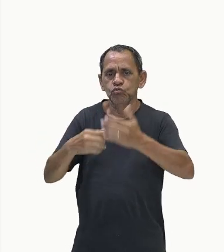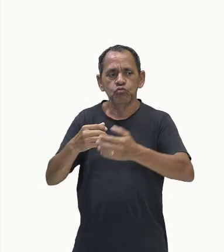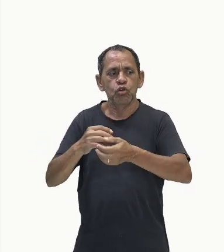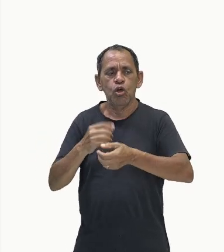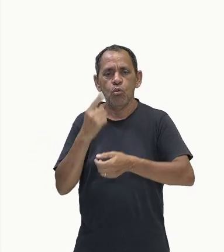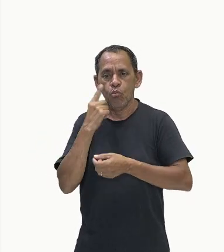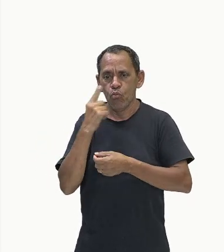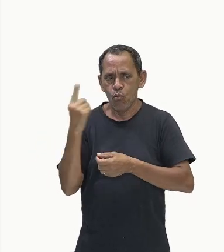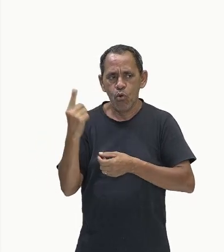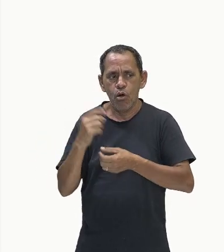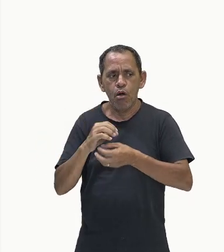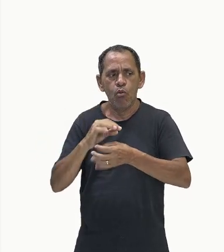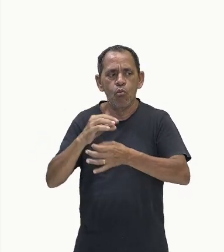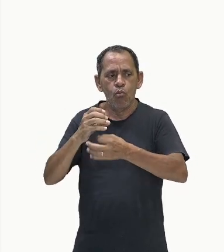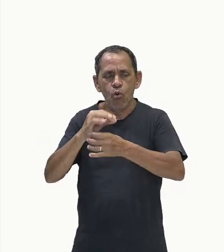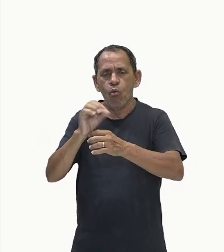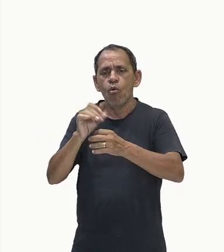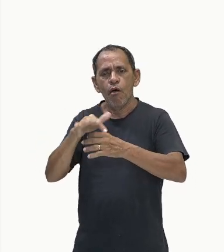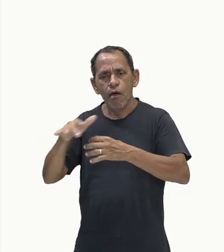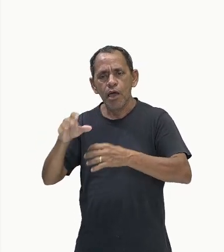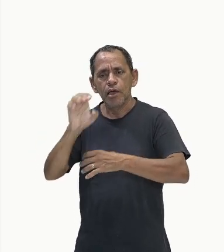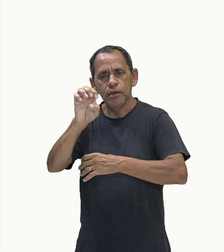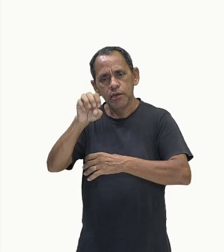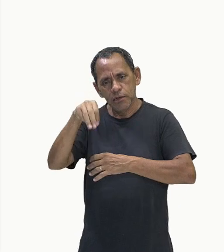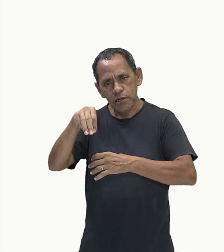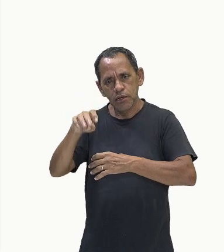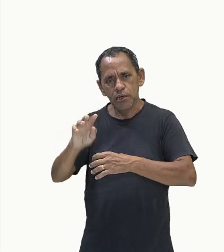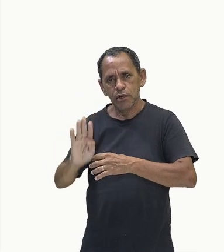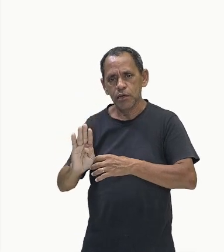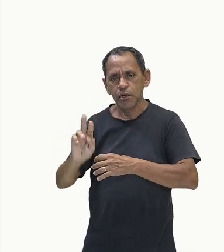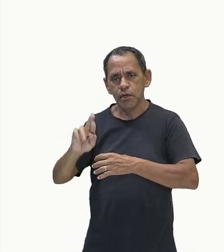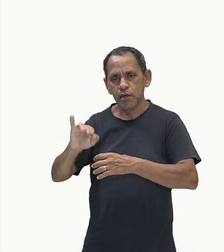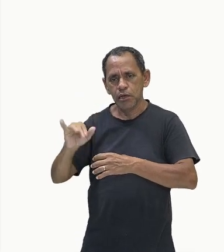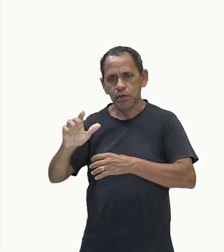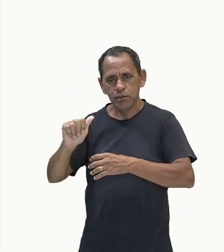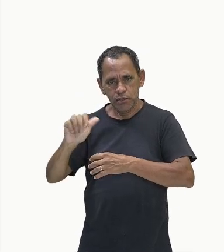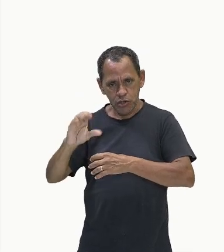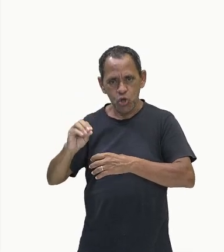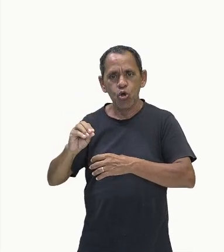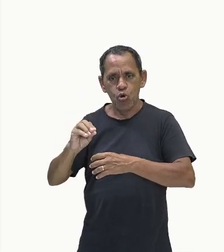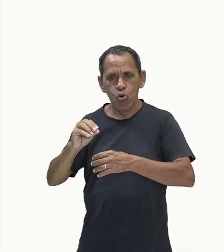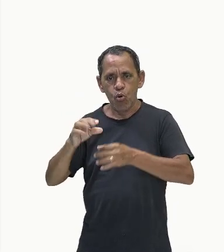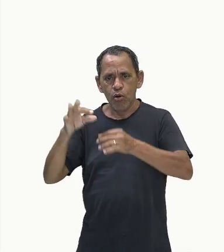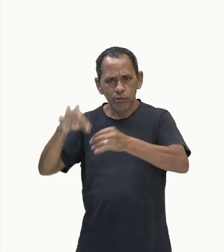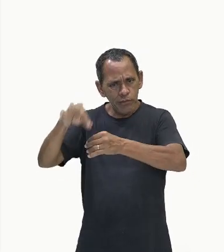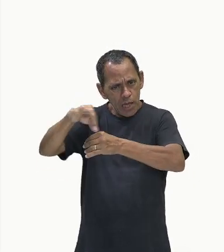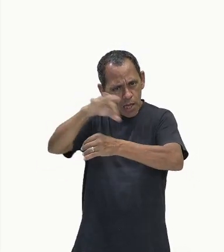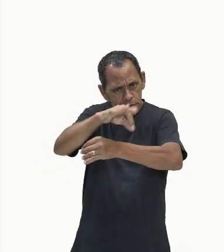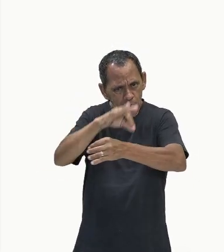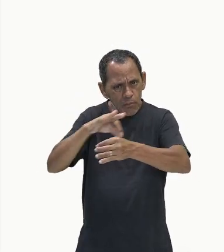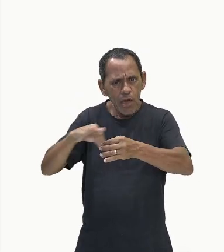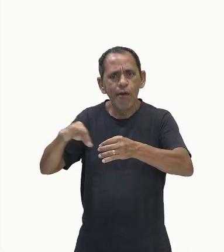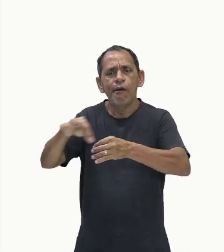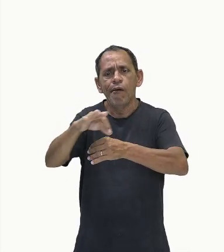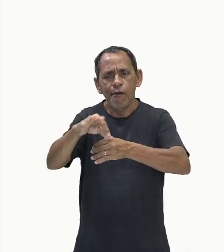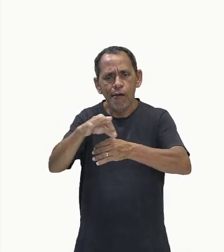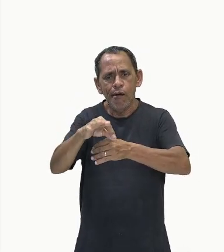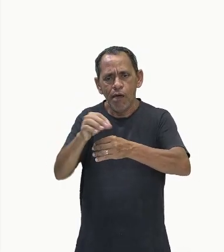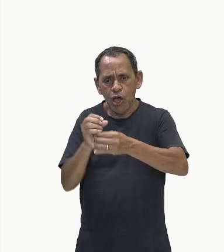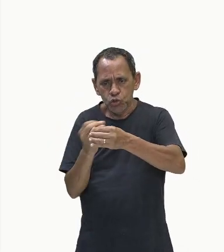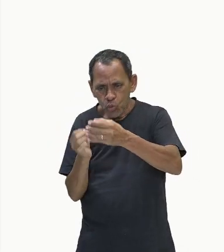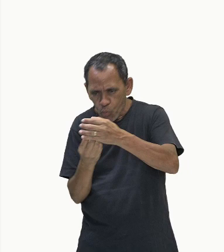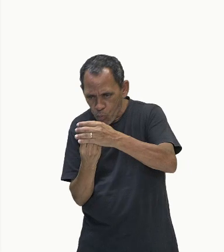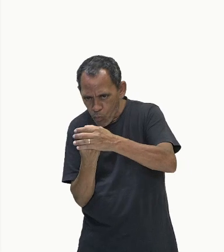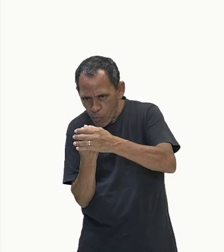o embrião, vai formar a semente e esta semente vai germinar e a partir daí vai